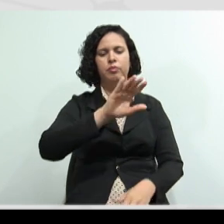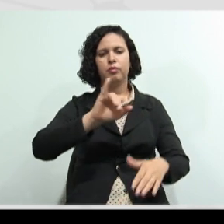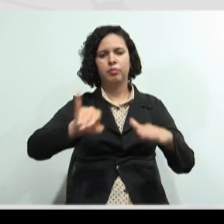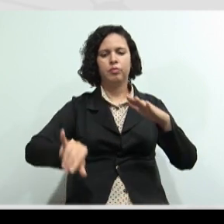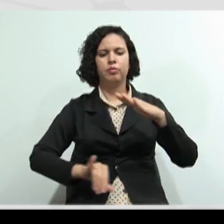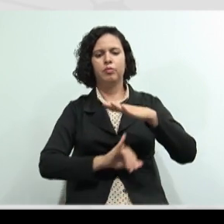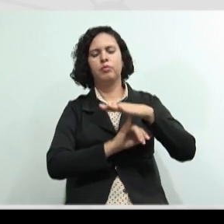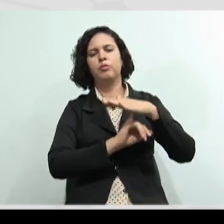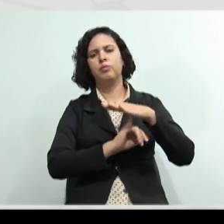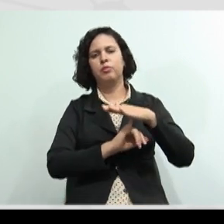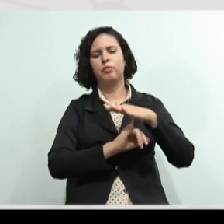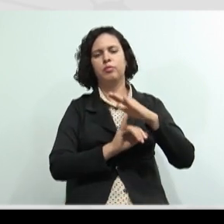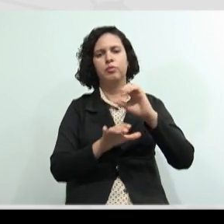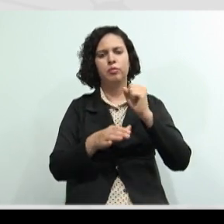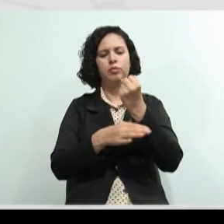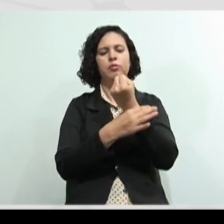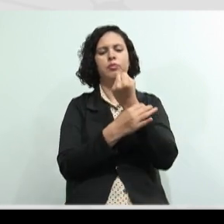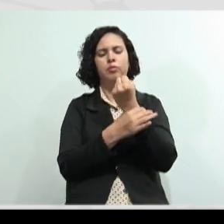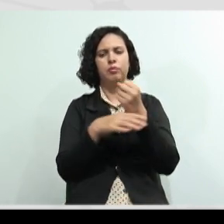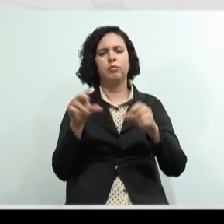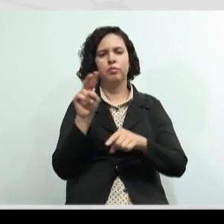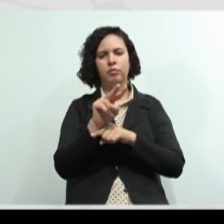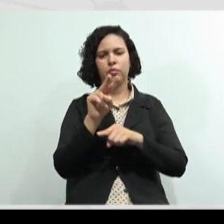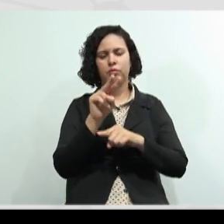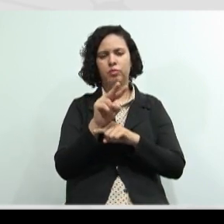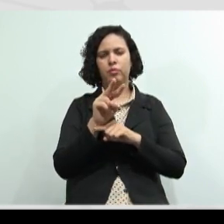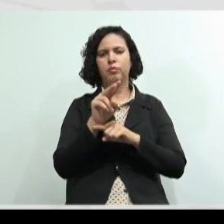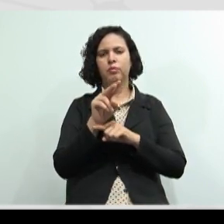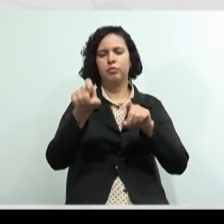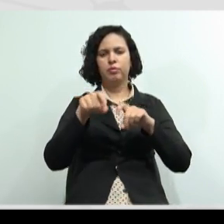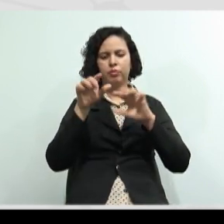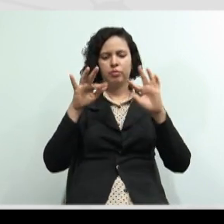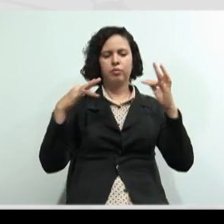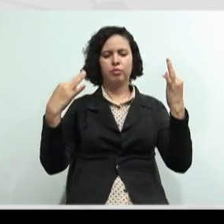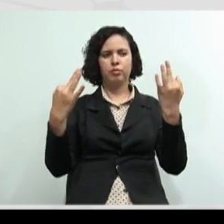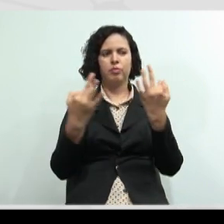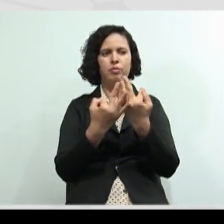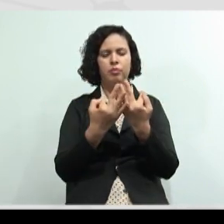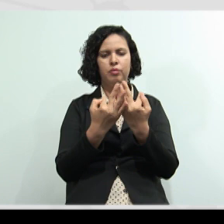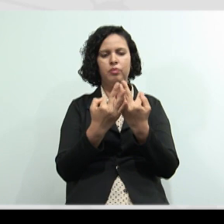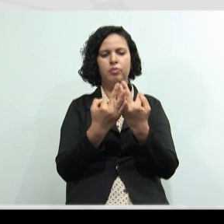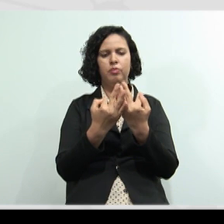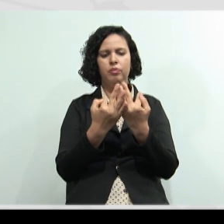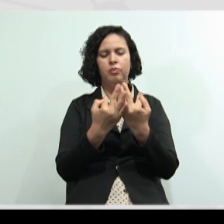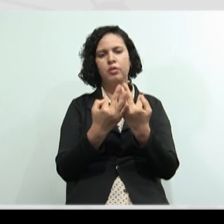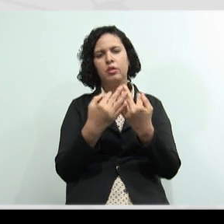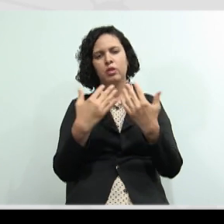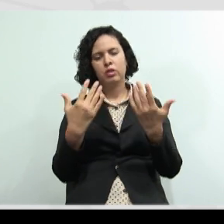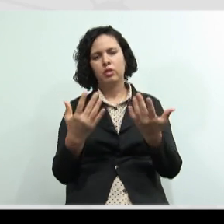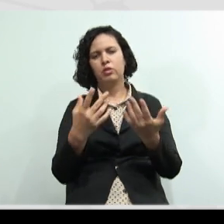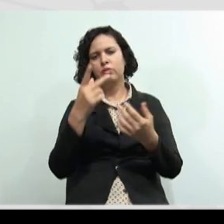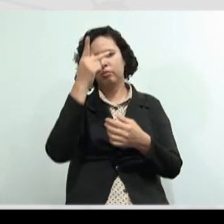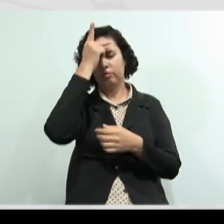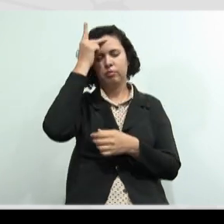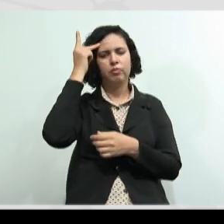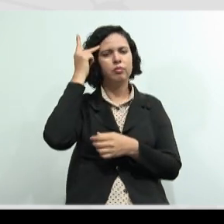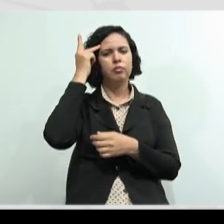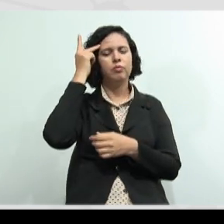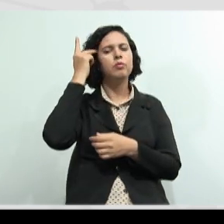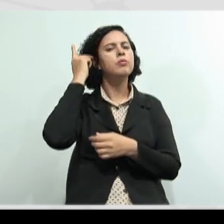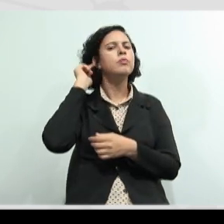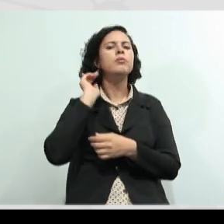que garante uma certa proteção para a agricultura familiar, para que o agricultor não se ponha em tantos riscos, correndo o risco até mesmo de uma